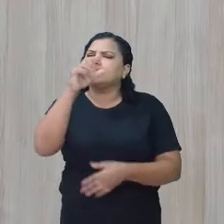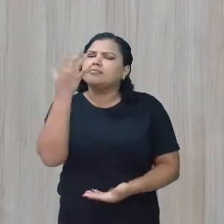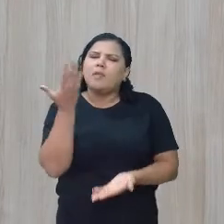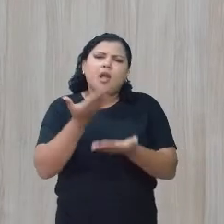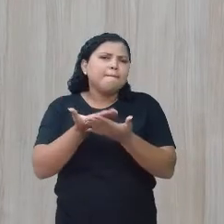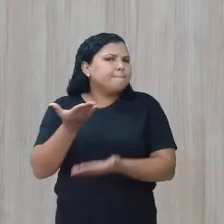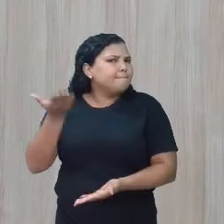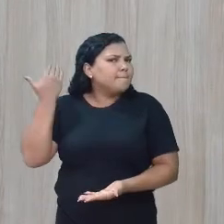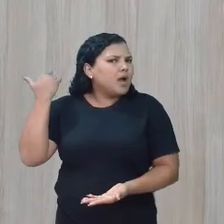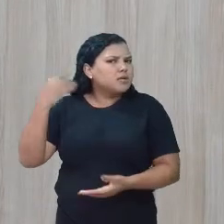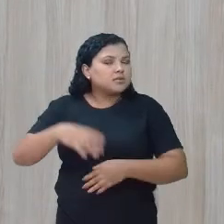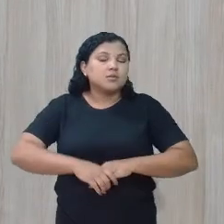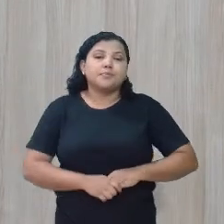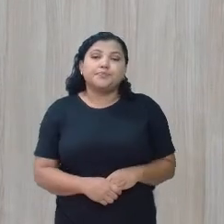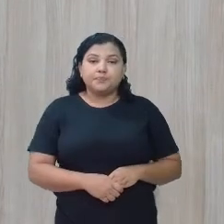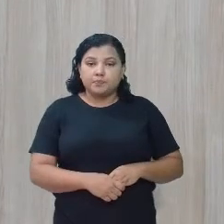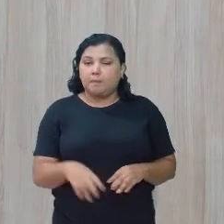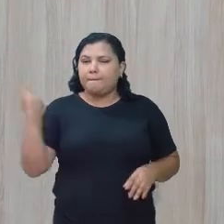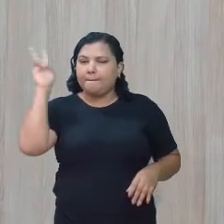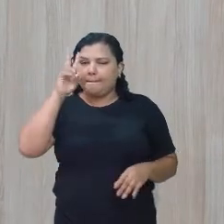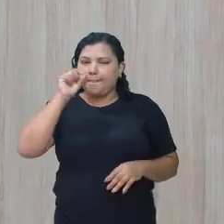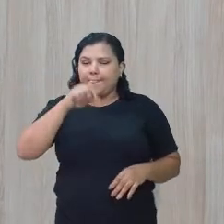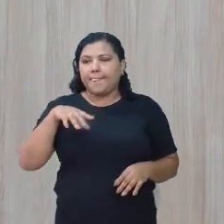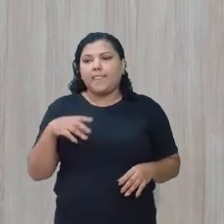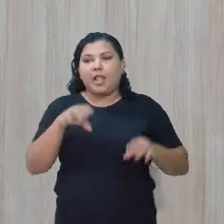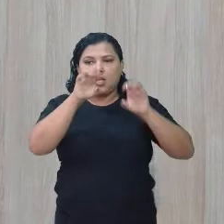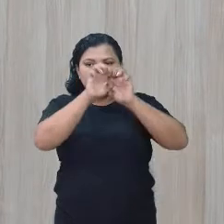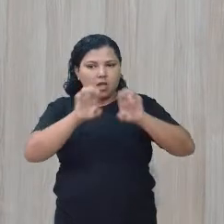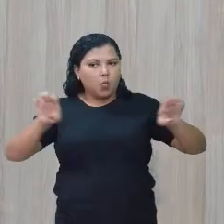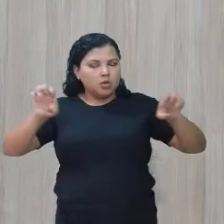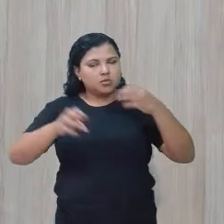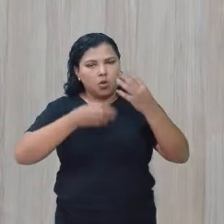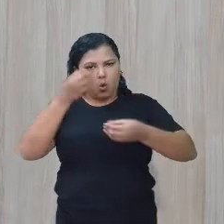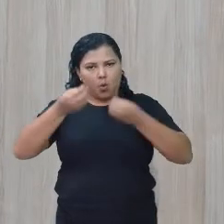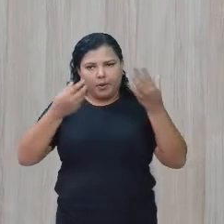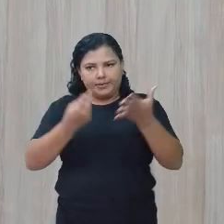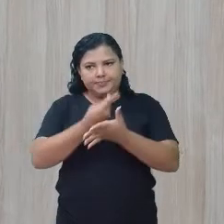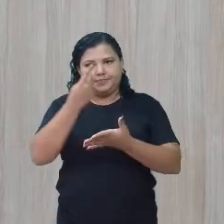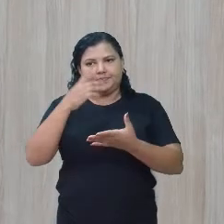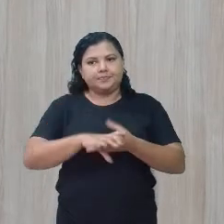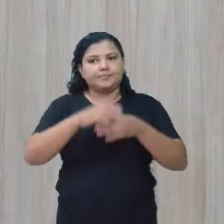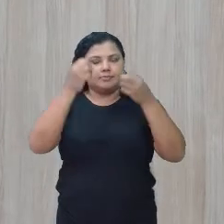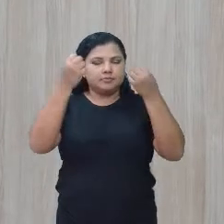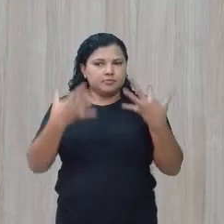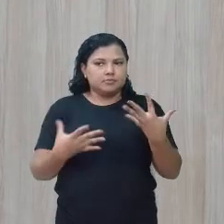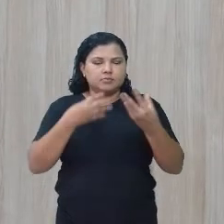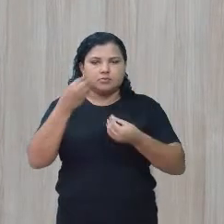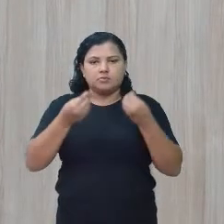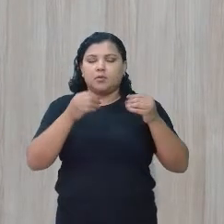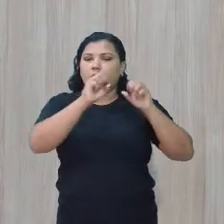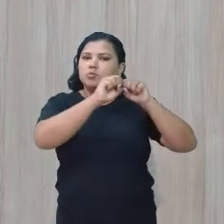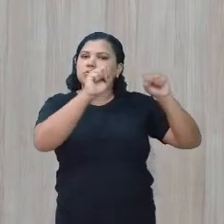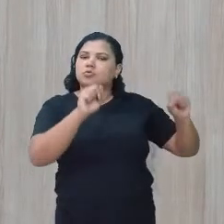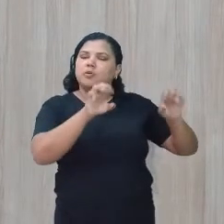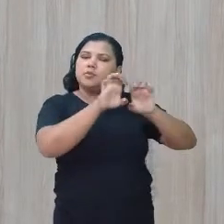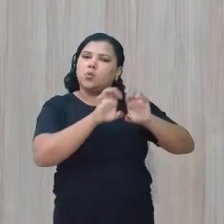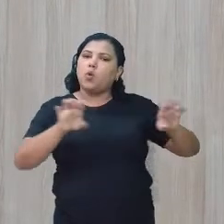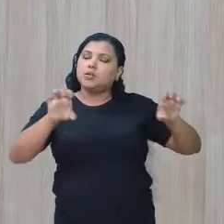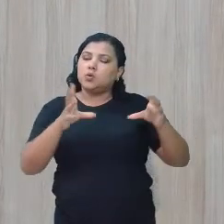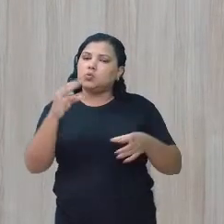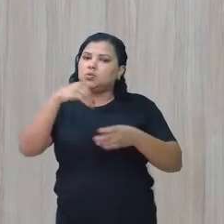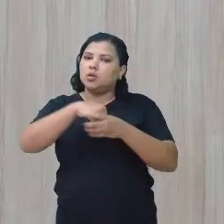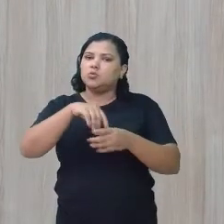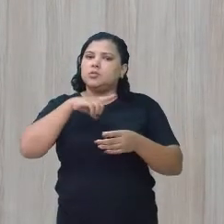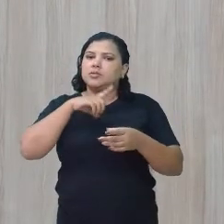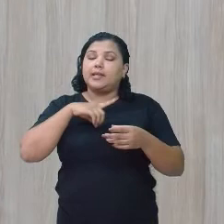e relembrou a questão de sistema de equação, certo? A gente falou lá que um sistema de equação ele é